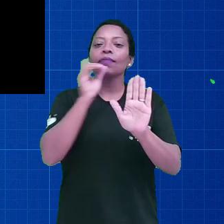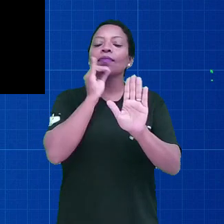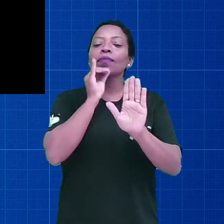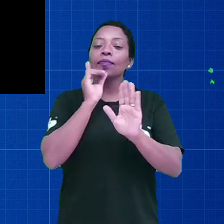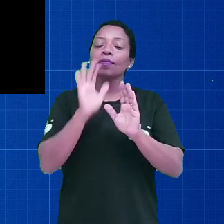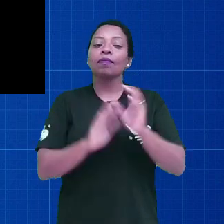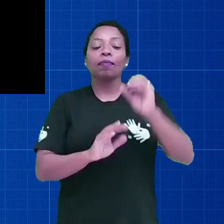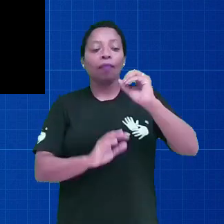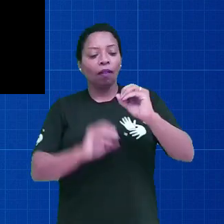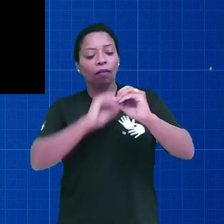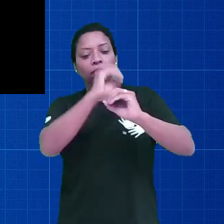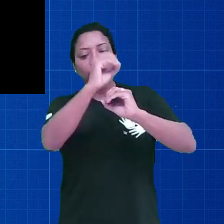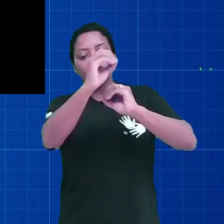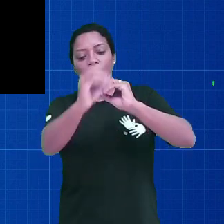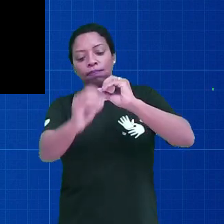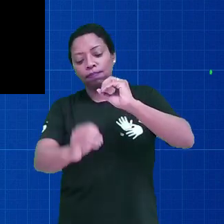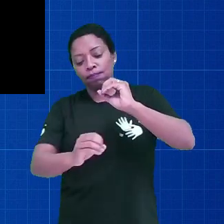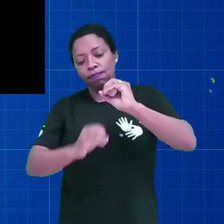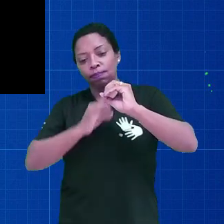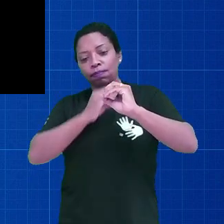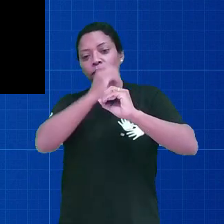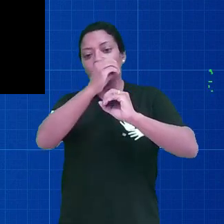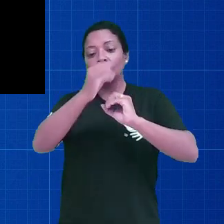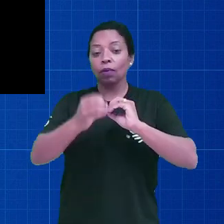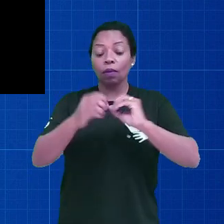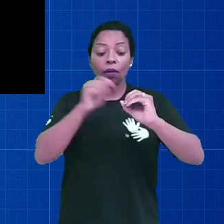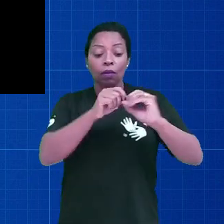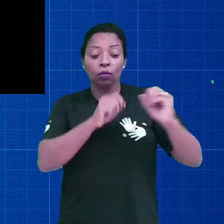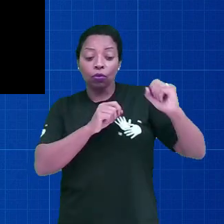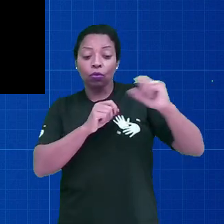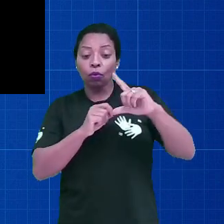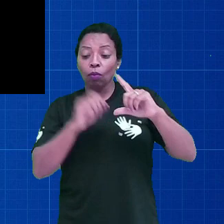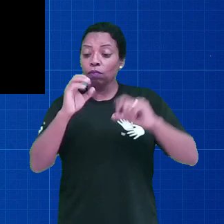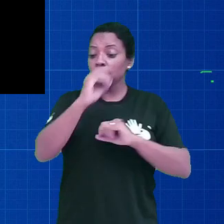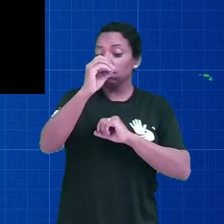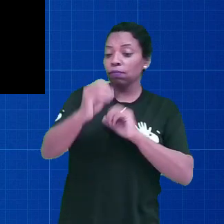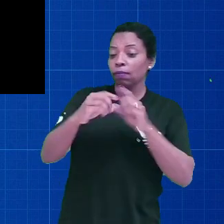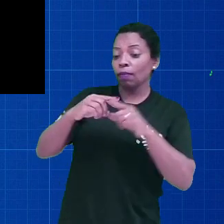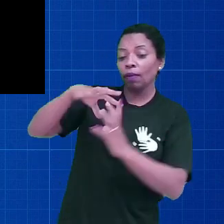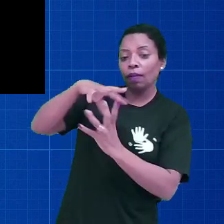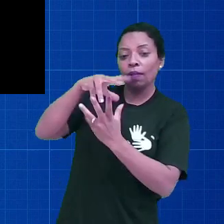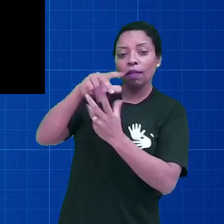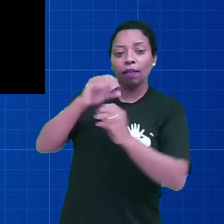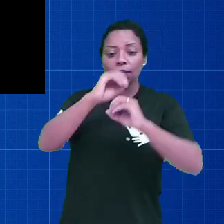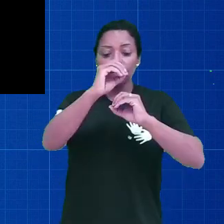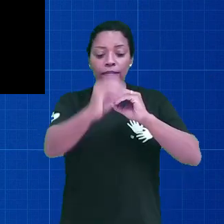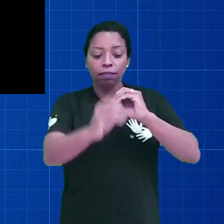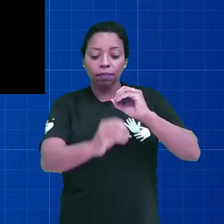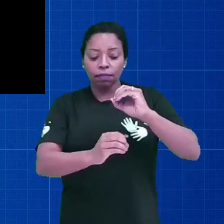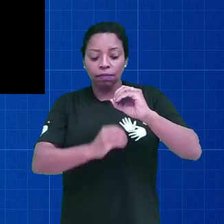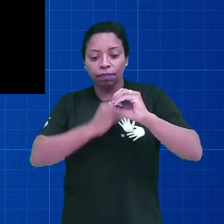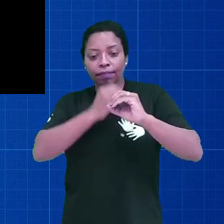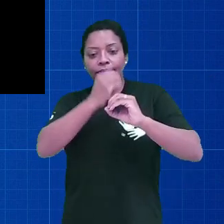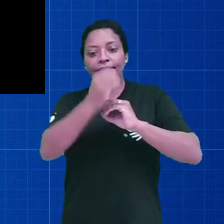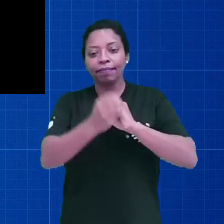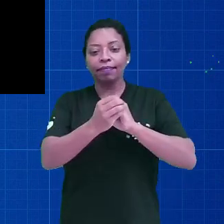terrestre. Eu acho que é interessante aqui, de fácil entendimento, e também a obliquidade do eixo da Terra.